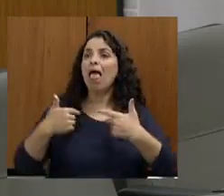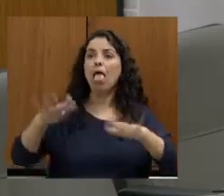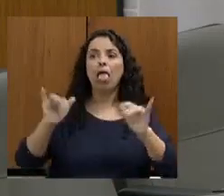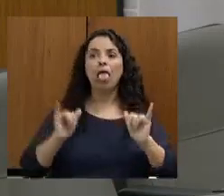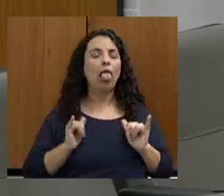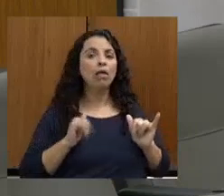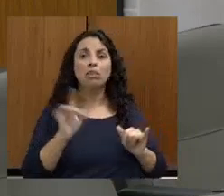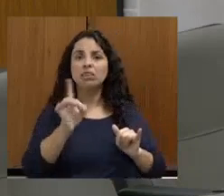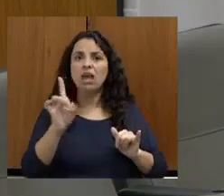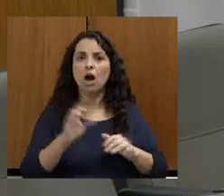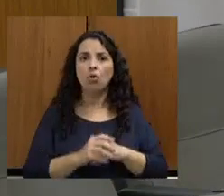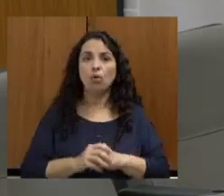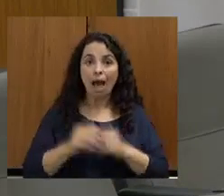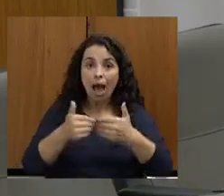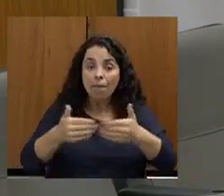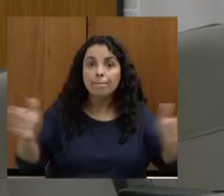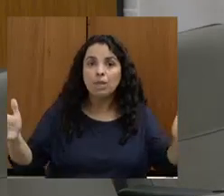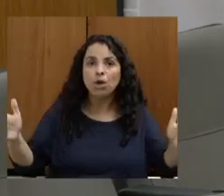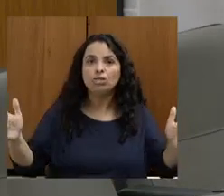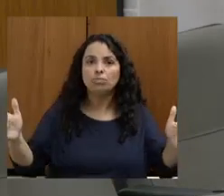mãe pôde virar um talibó lá fora.